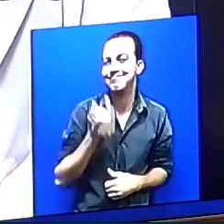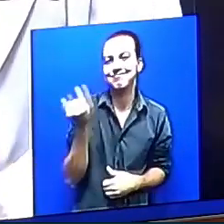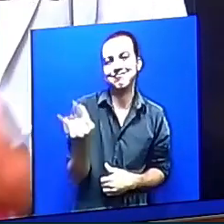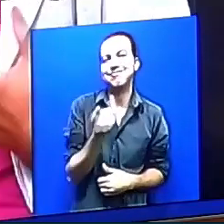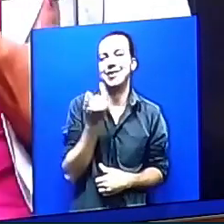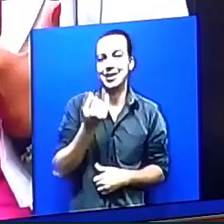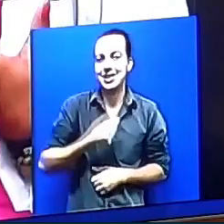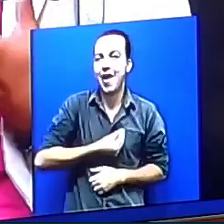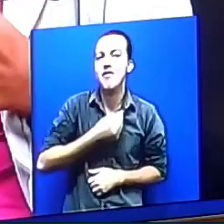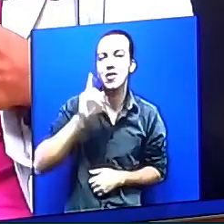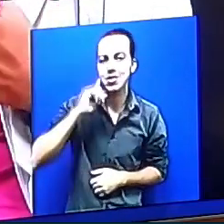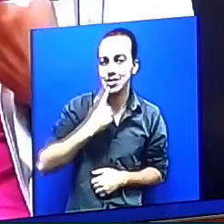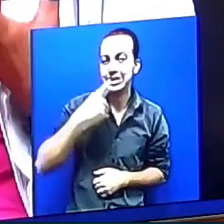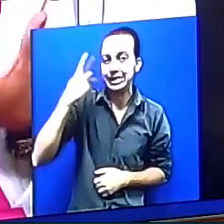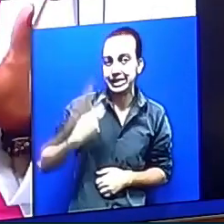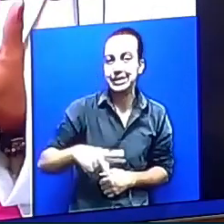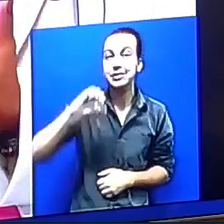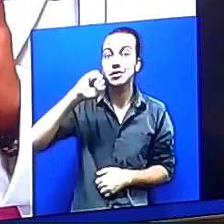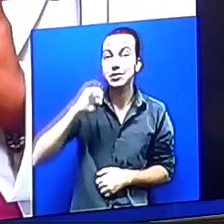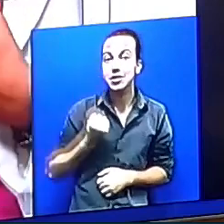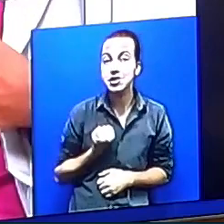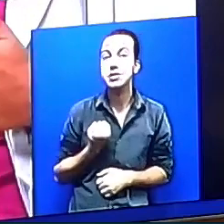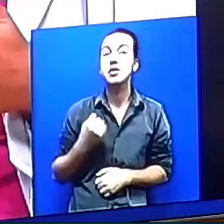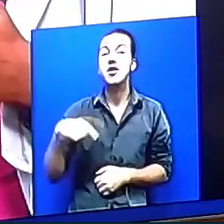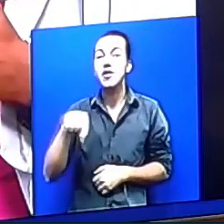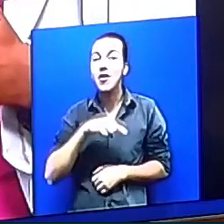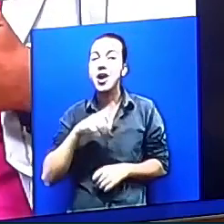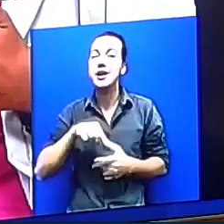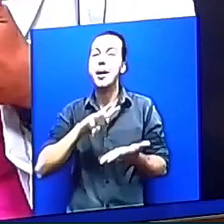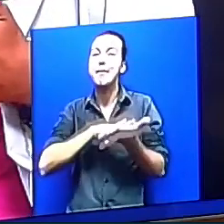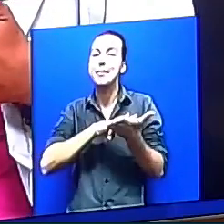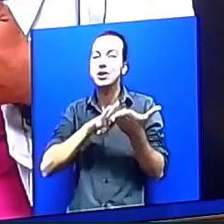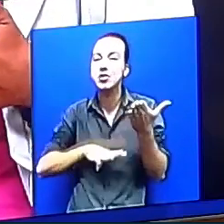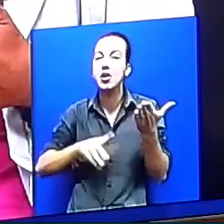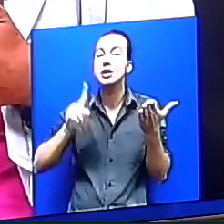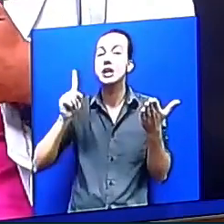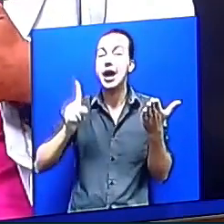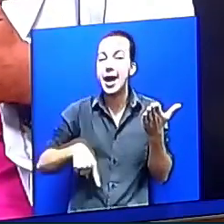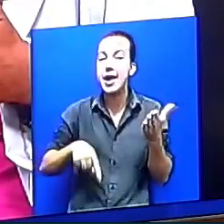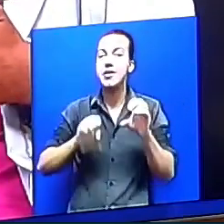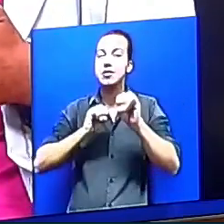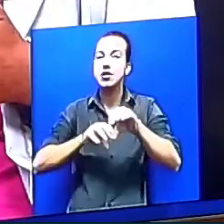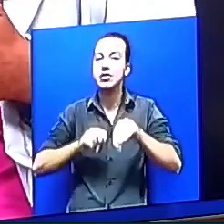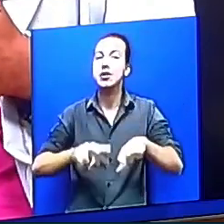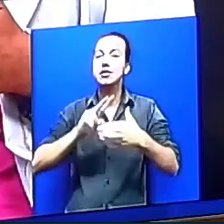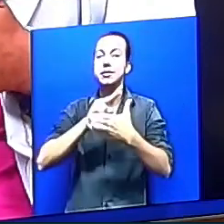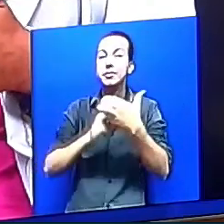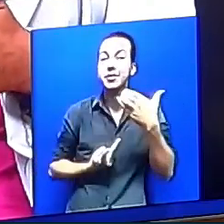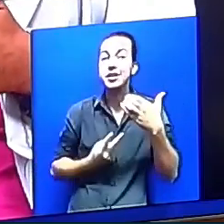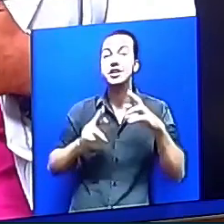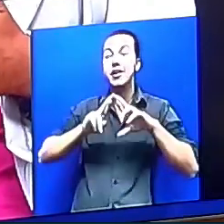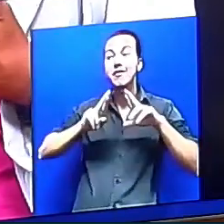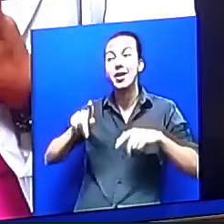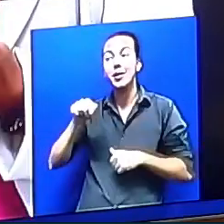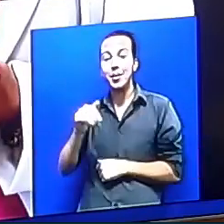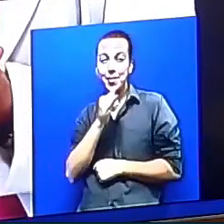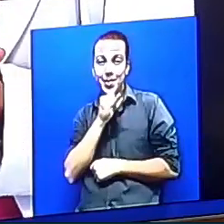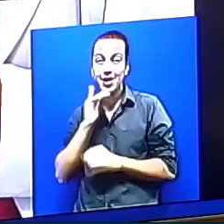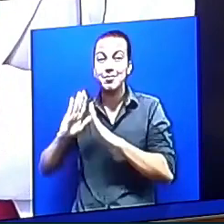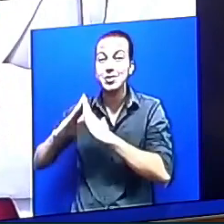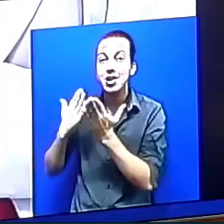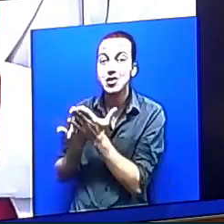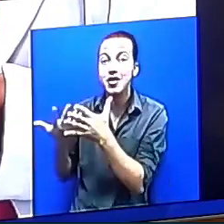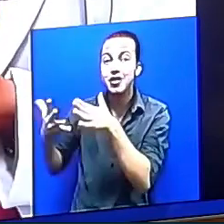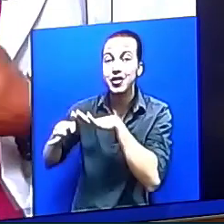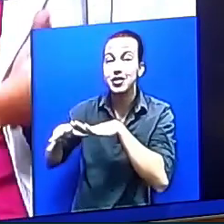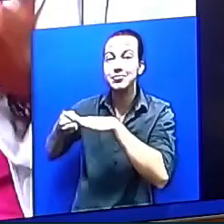A gente oferece aqui uma educação bilíngue, né? É diferente da proposta de outras escolas, onde existe um intérprete dentro da